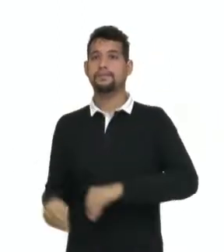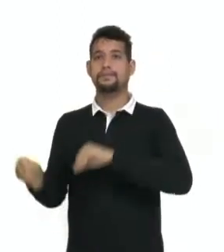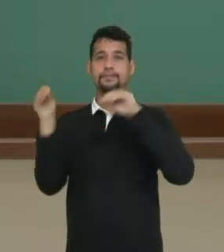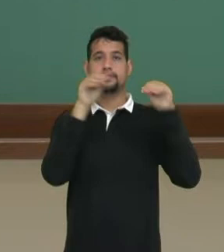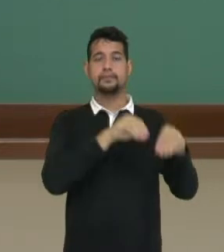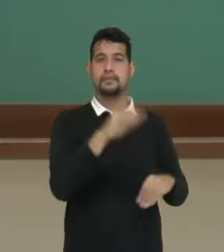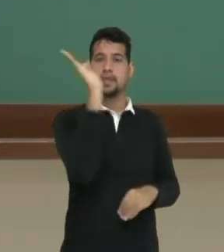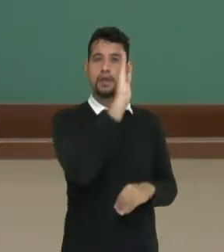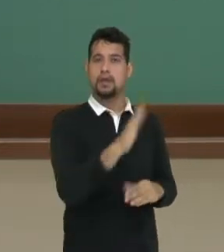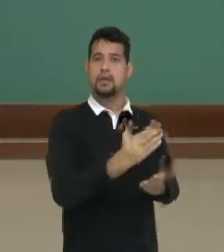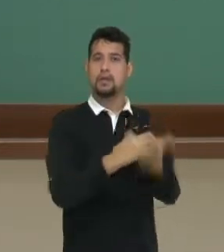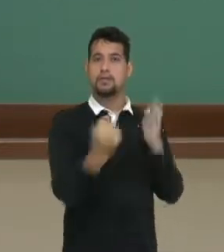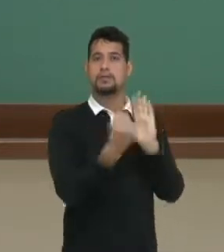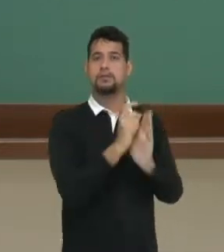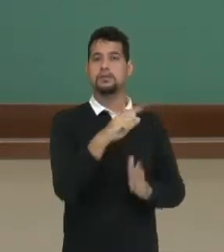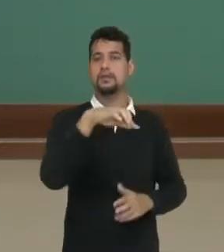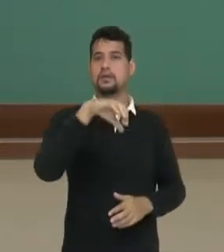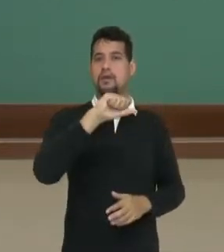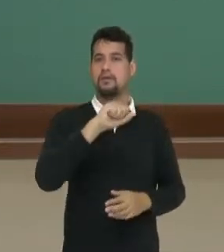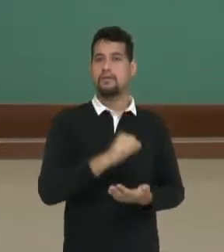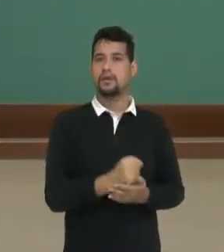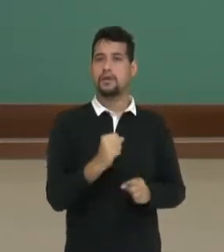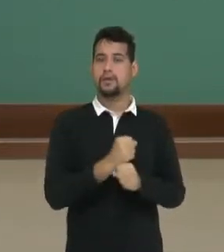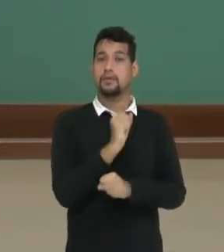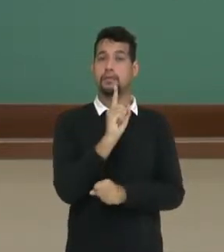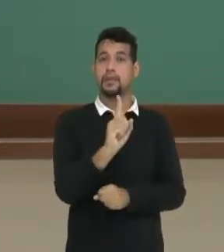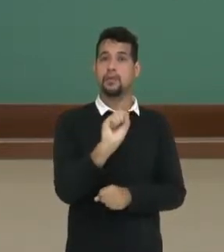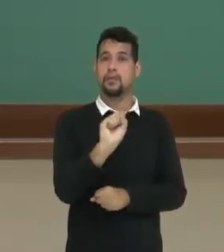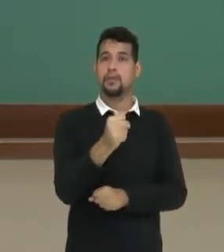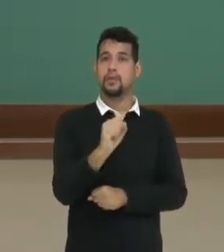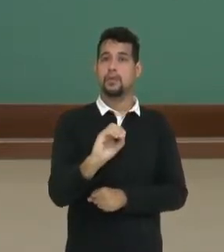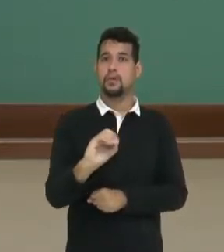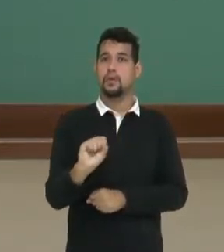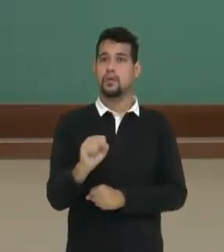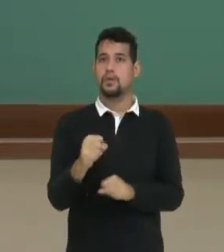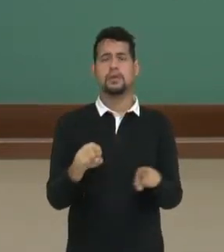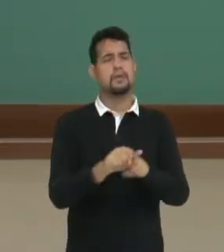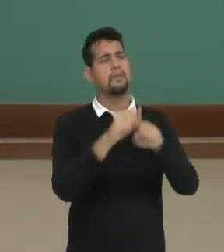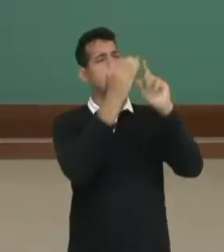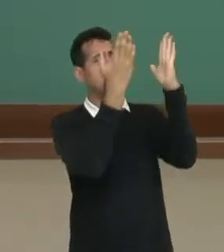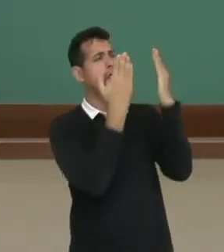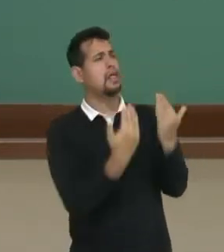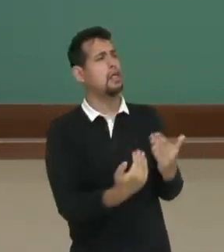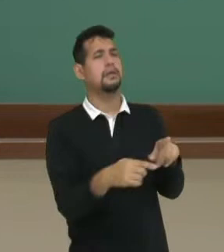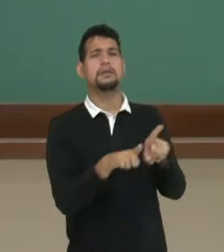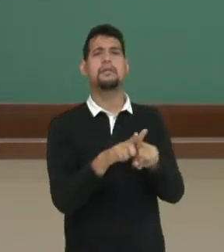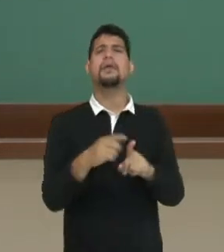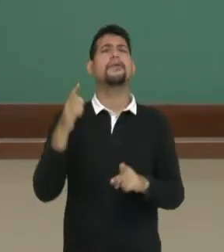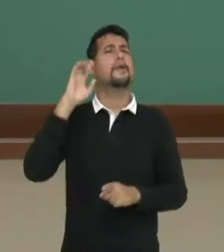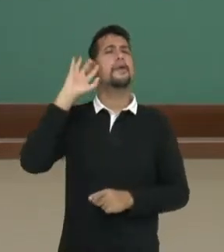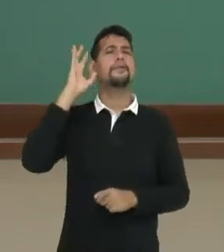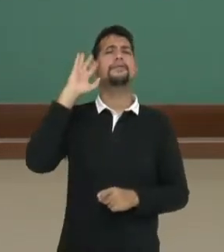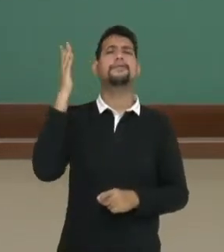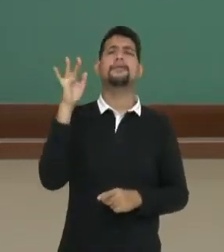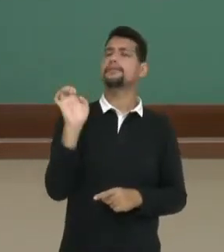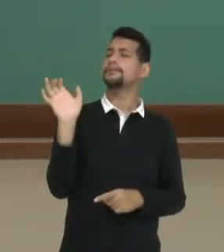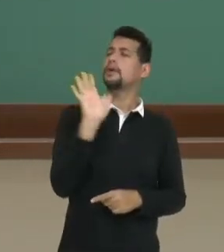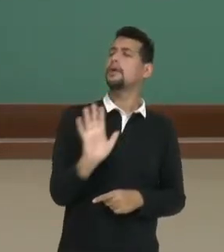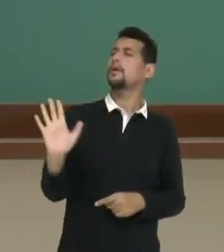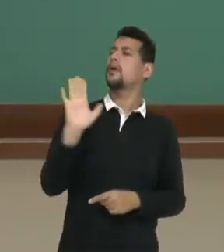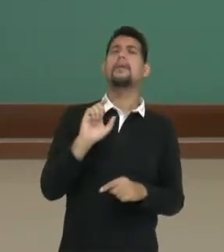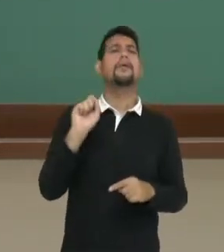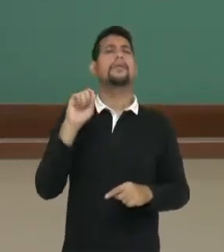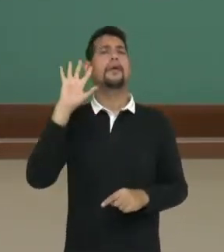século XIX, o ano de 1808. Analisar o contexto europeu e também o contexto brasileiro